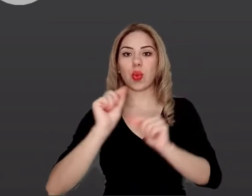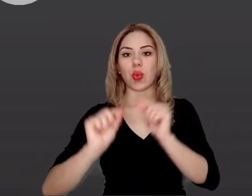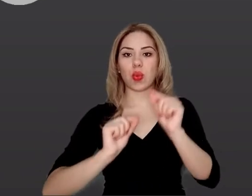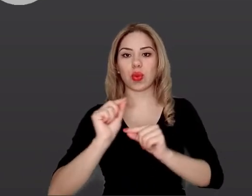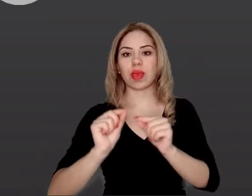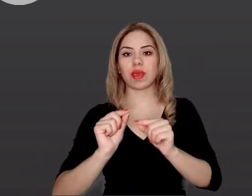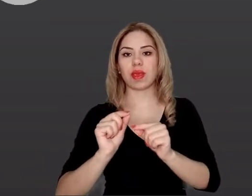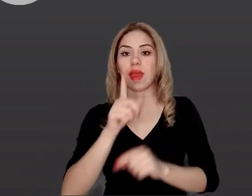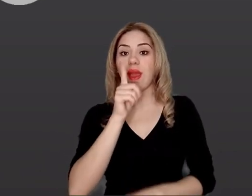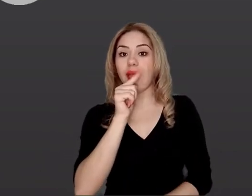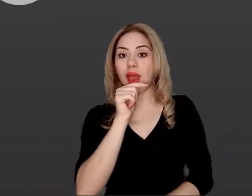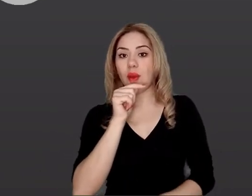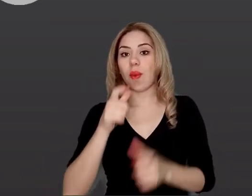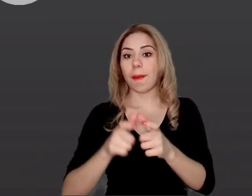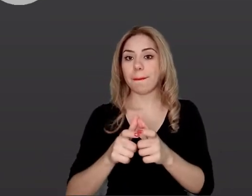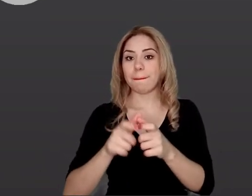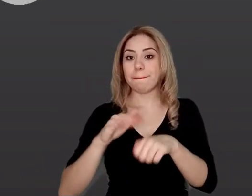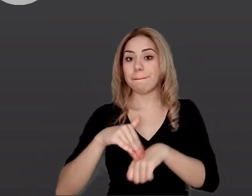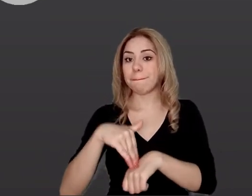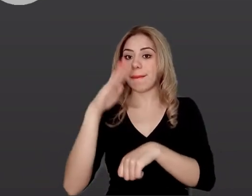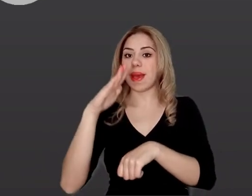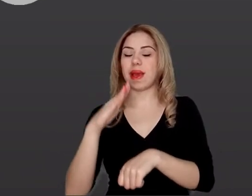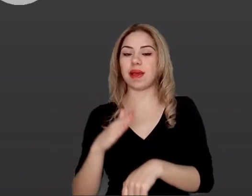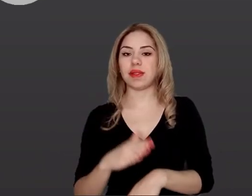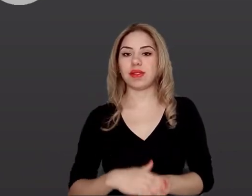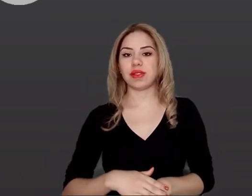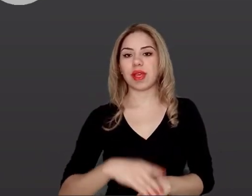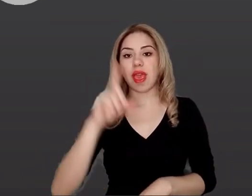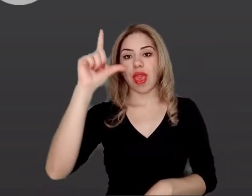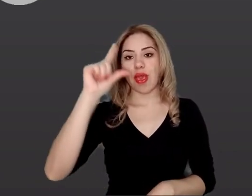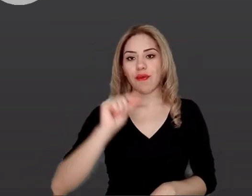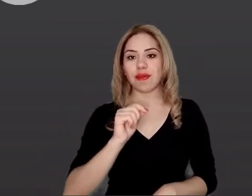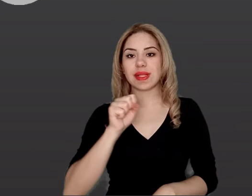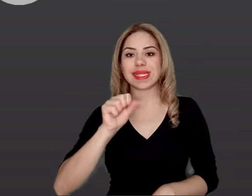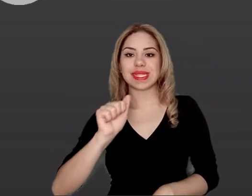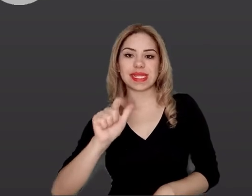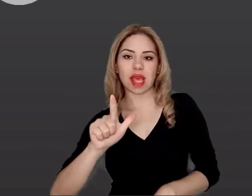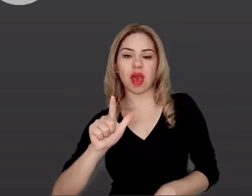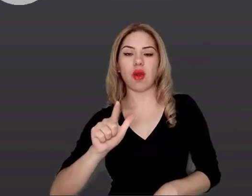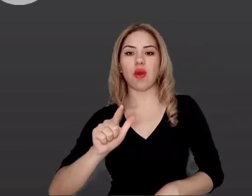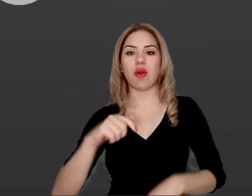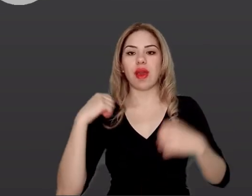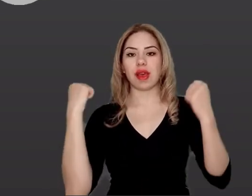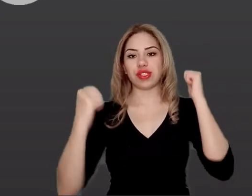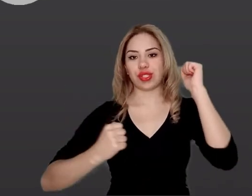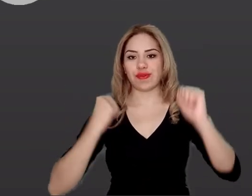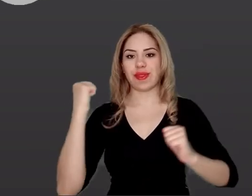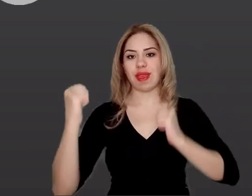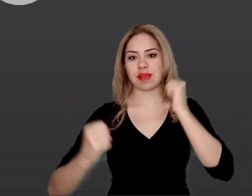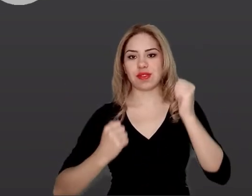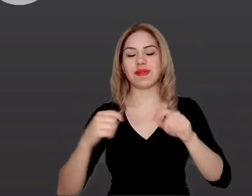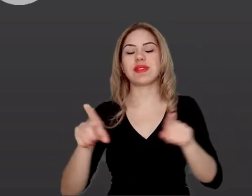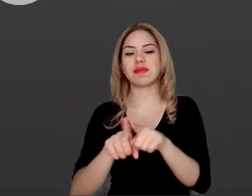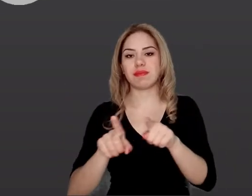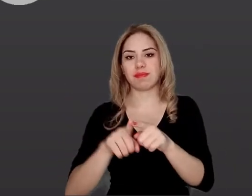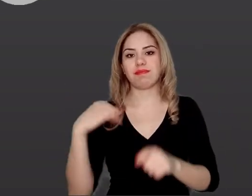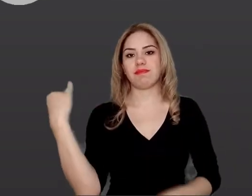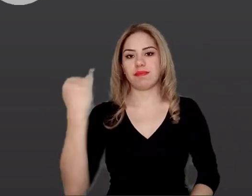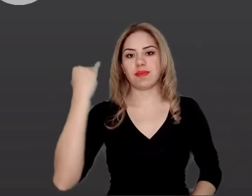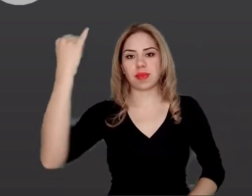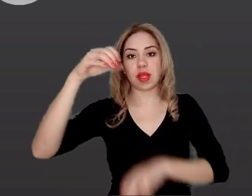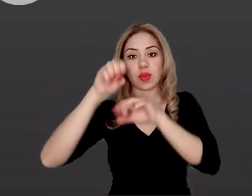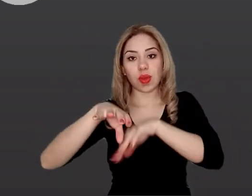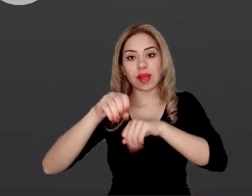quanto à ingestão de líquidos, quanto à diminuição do sal, a prática da atividade física e o controle das doenças crônicas.